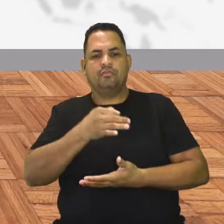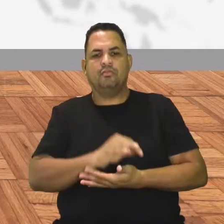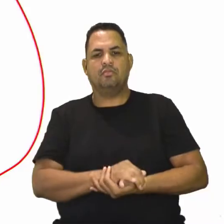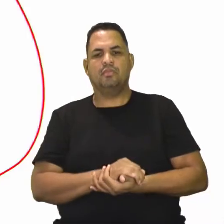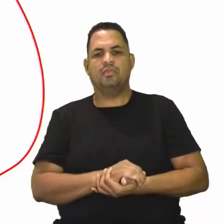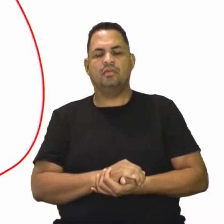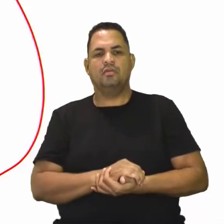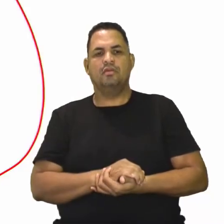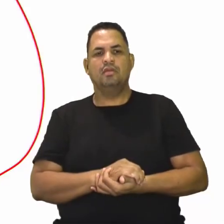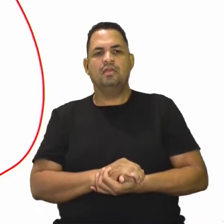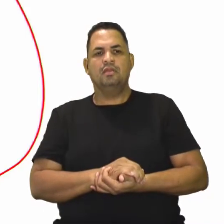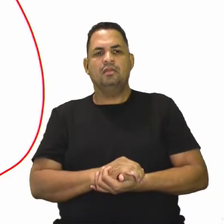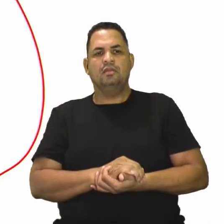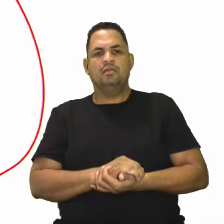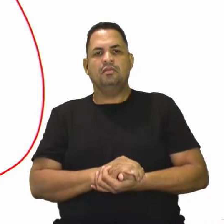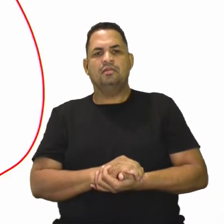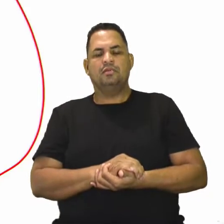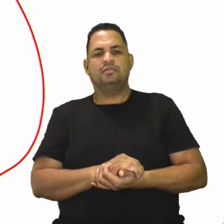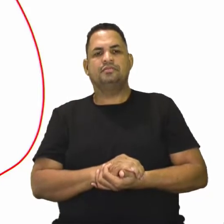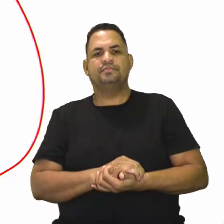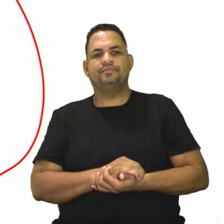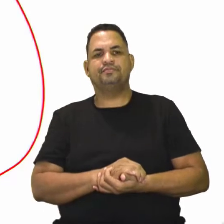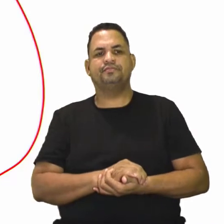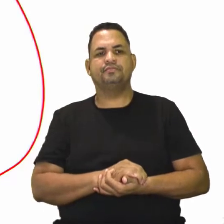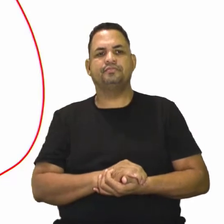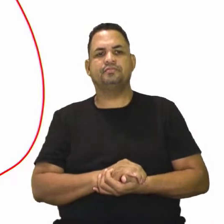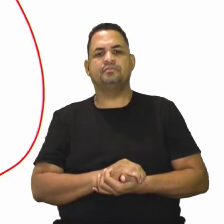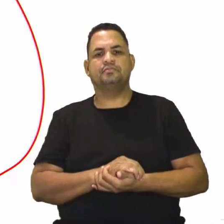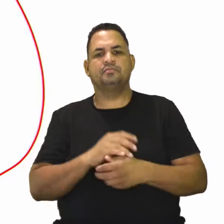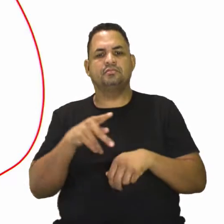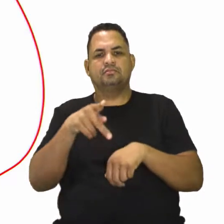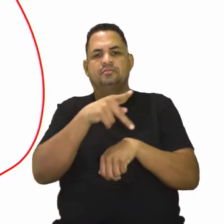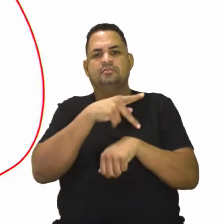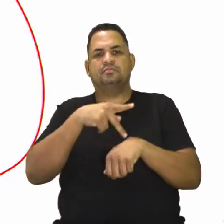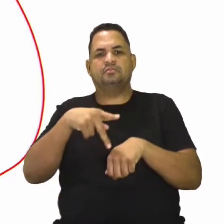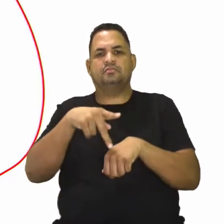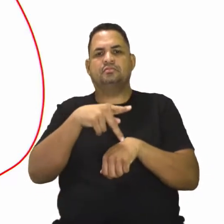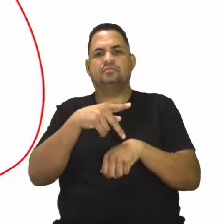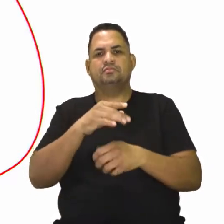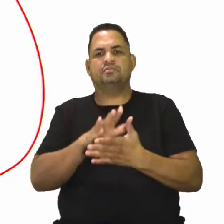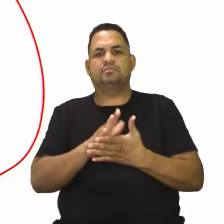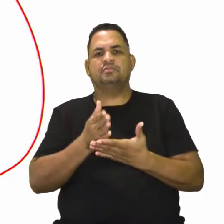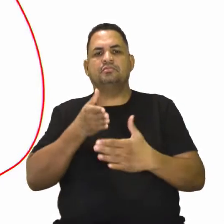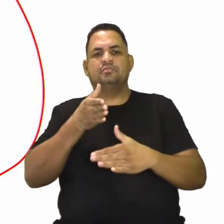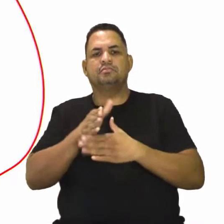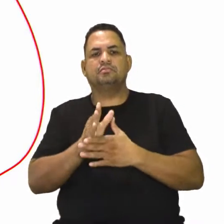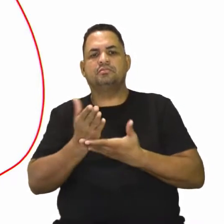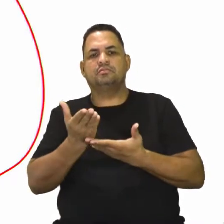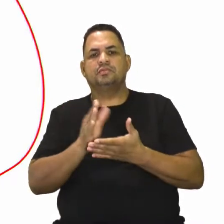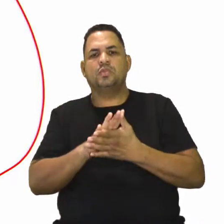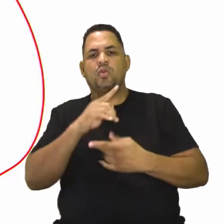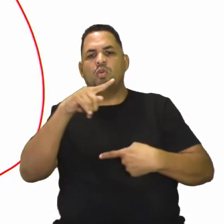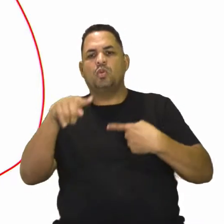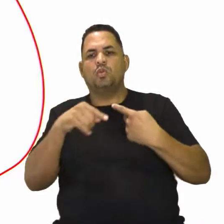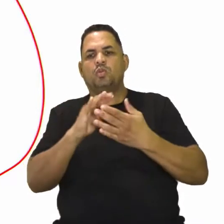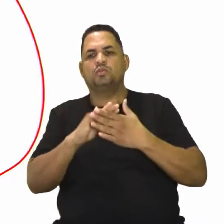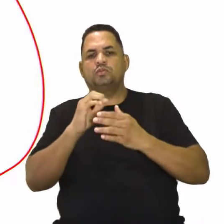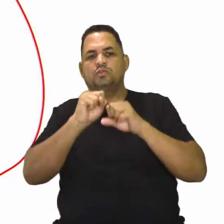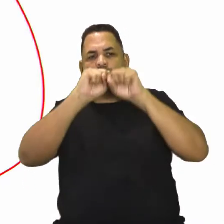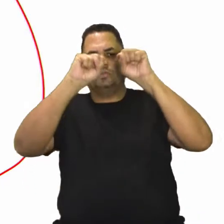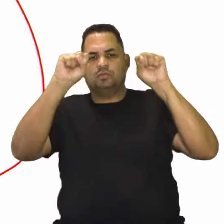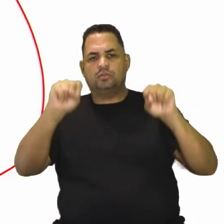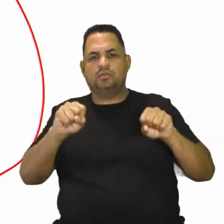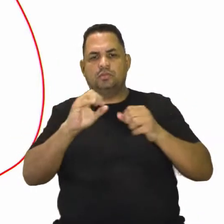lá? Na tela, voltando aí. Então, esses países entram nesse mundo capitalista com a finalidade de ingressar no